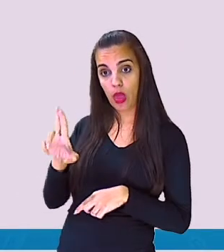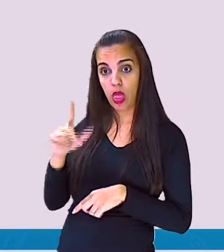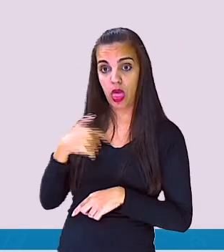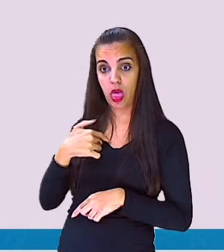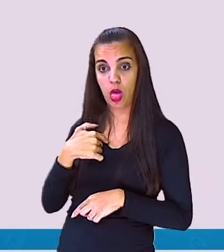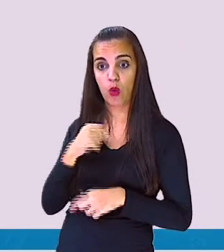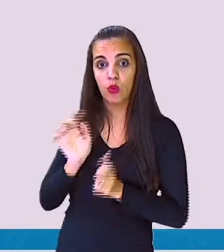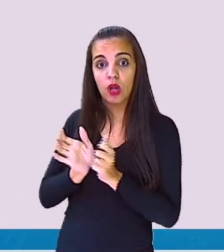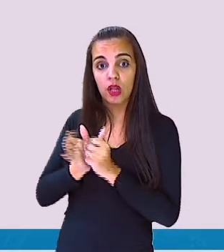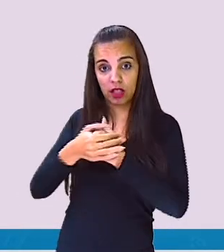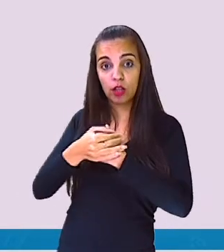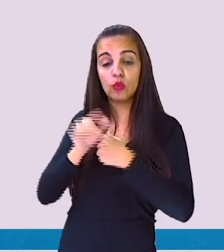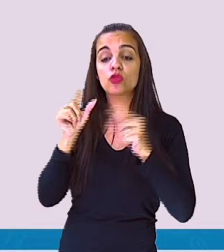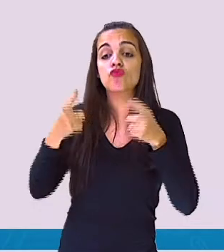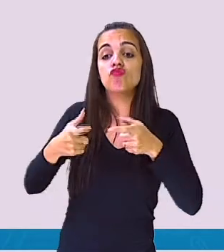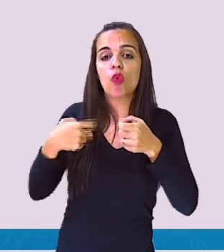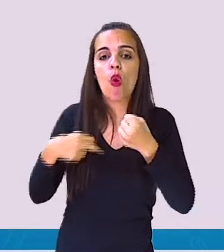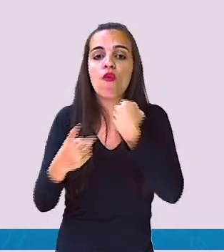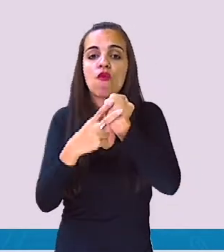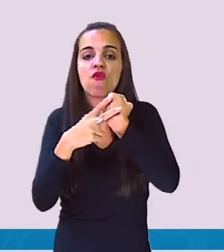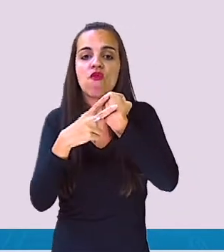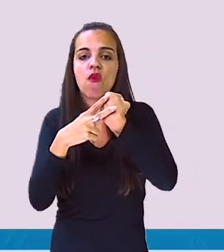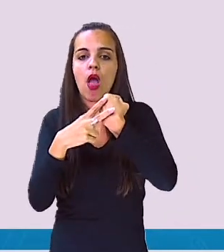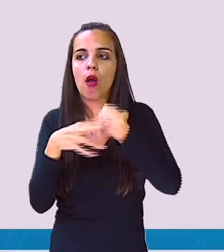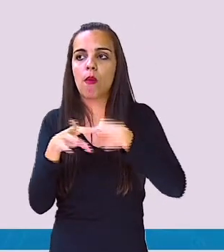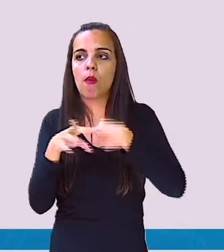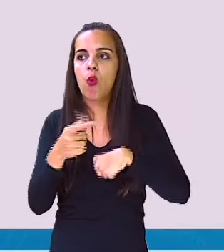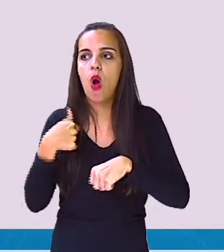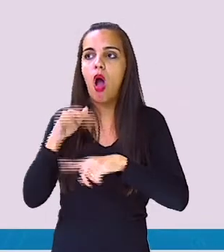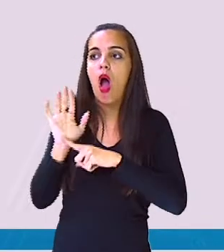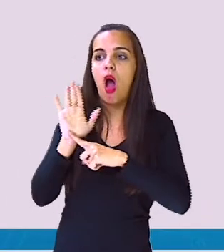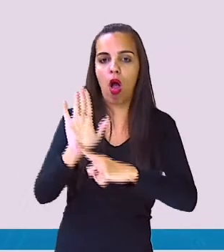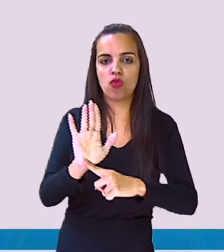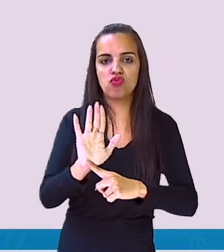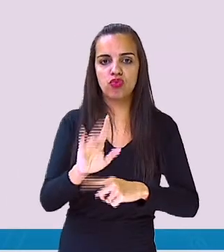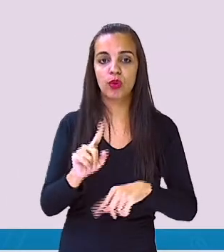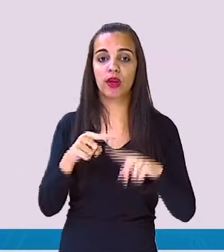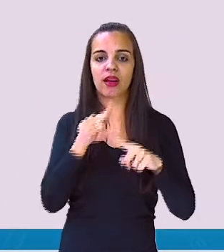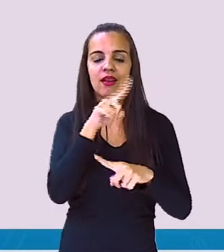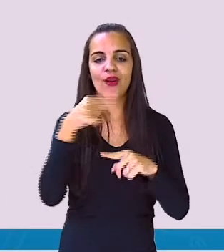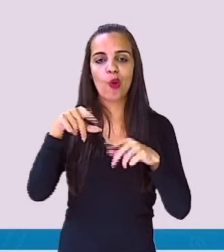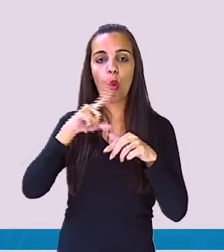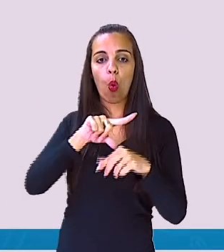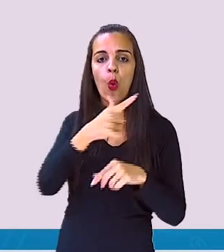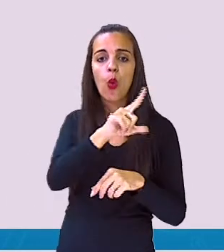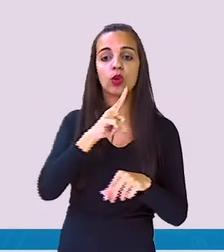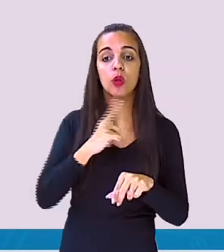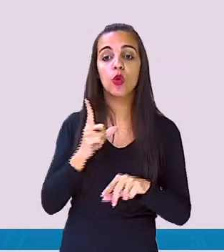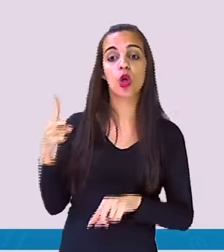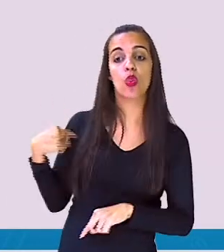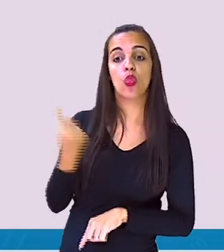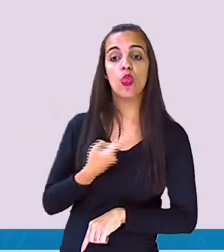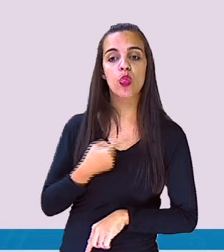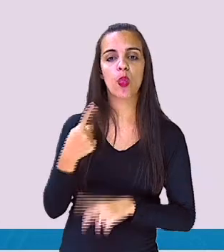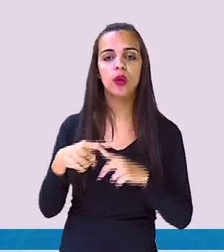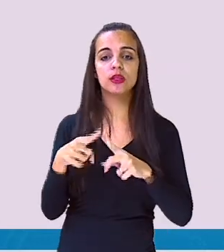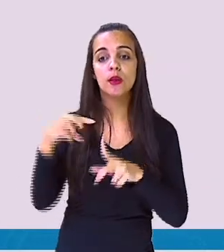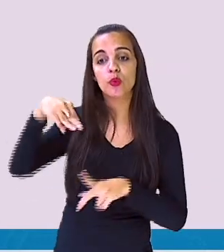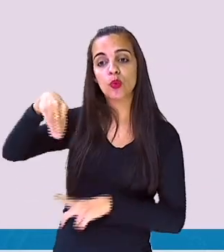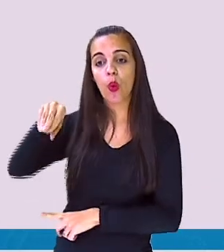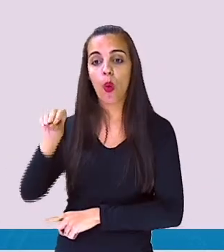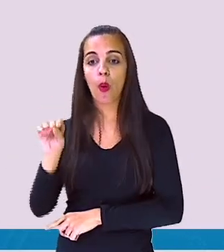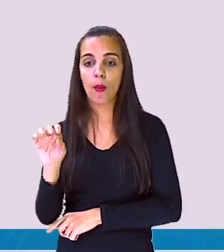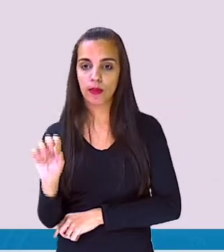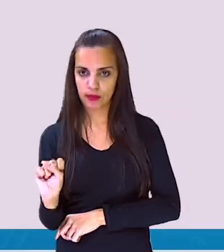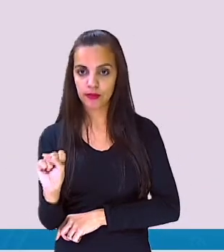Ó. Ajudo, eu ajudo, nós aceitamos. Então, só ficar de olho